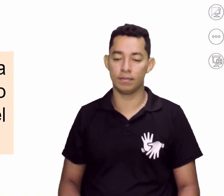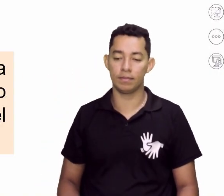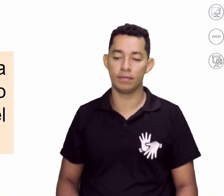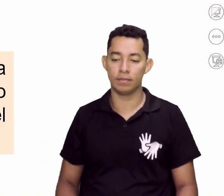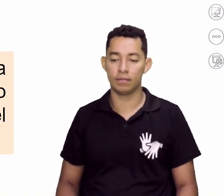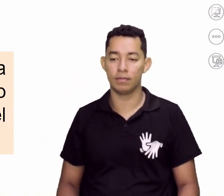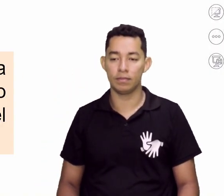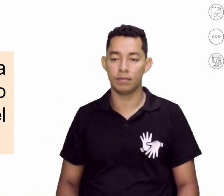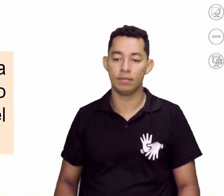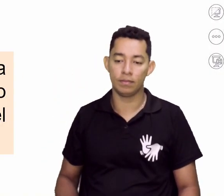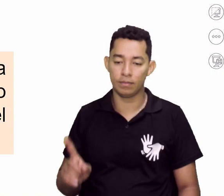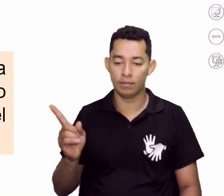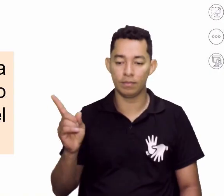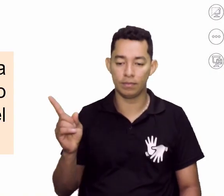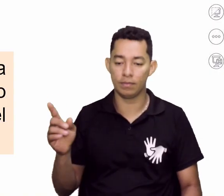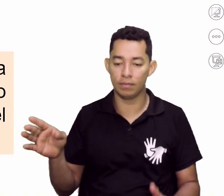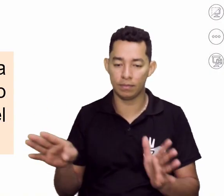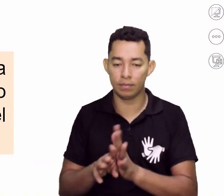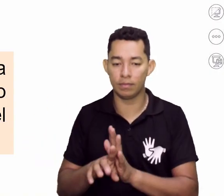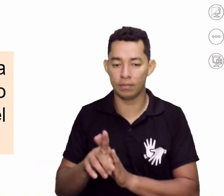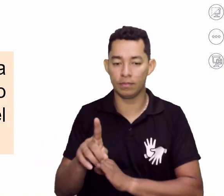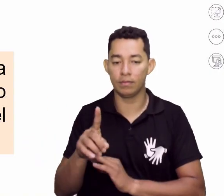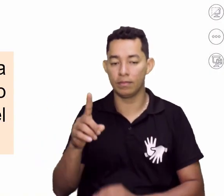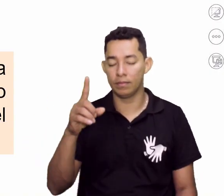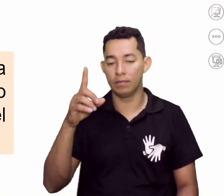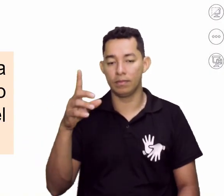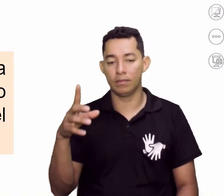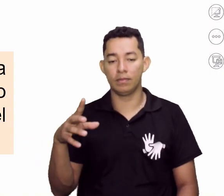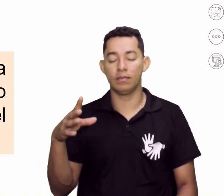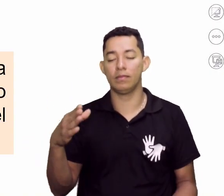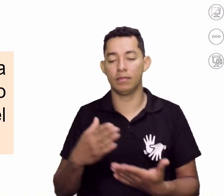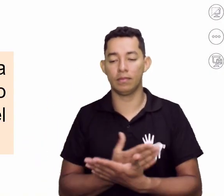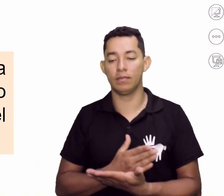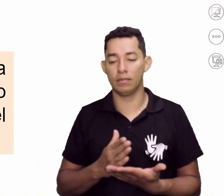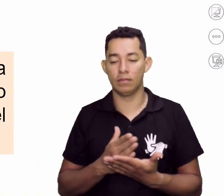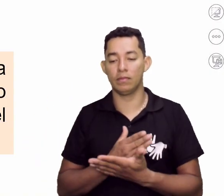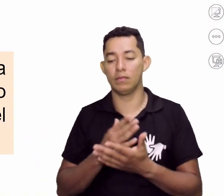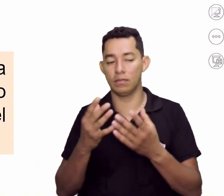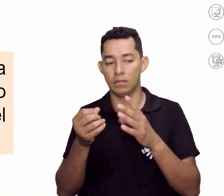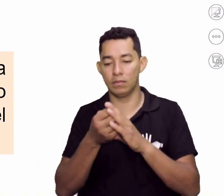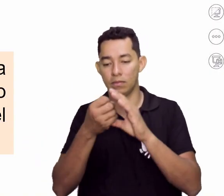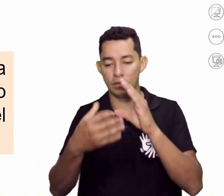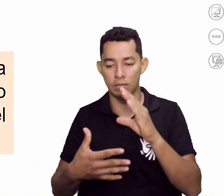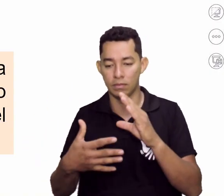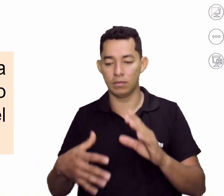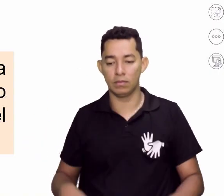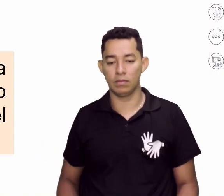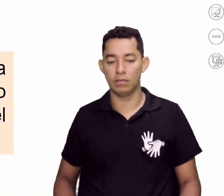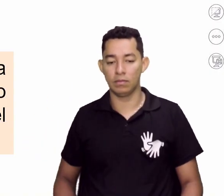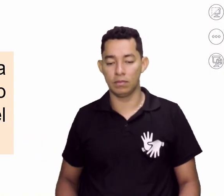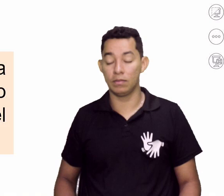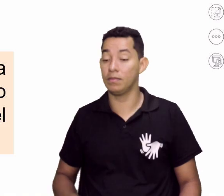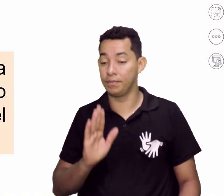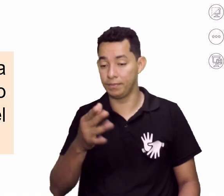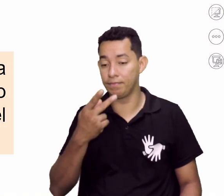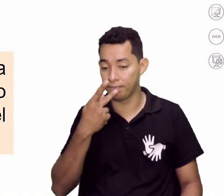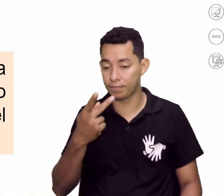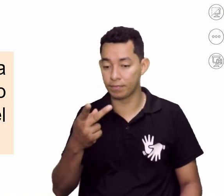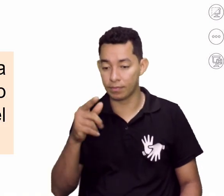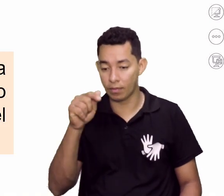chegue a essa noção com alguns elementos apenas, né? Eu já falei também aqui